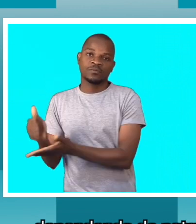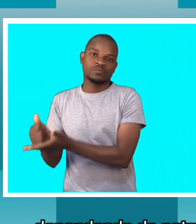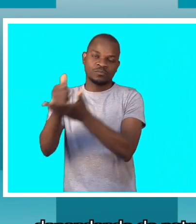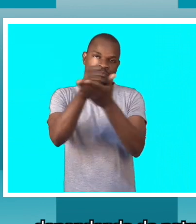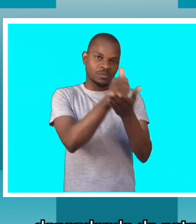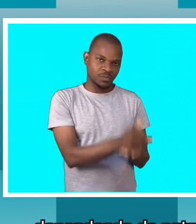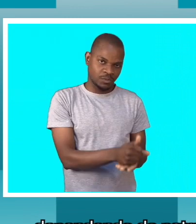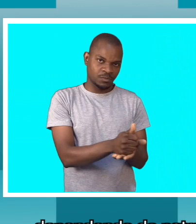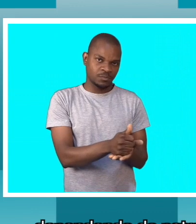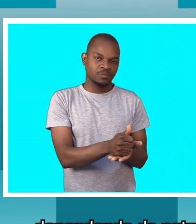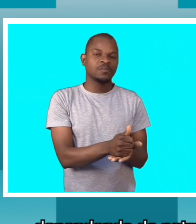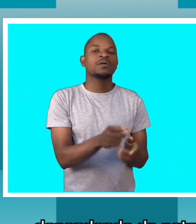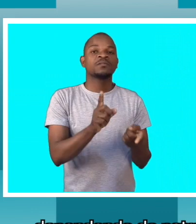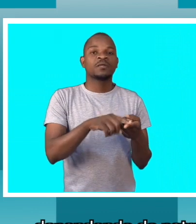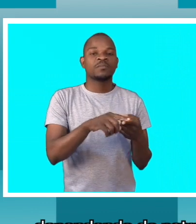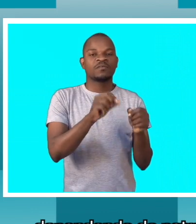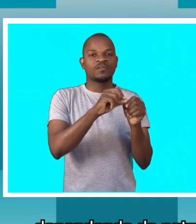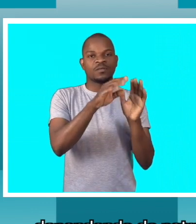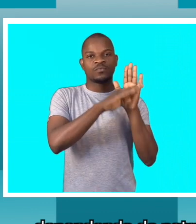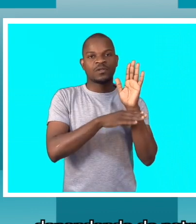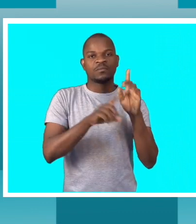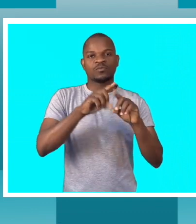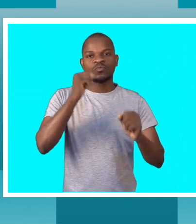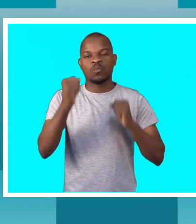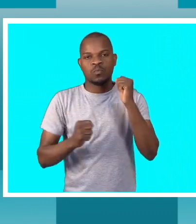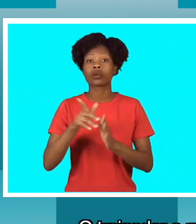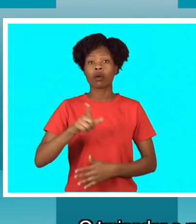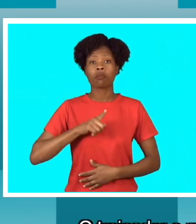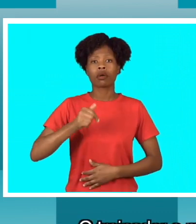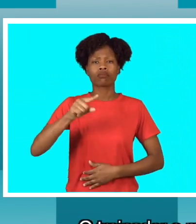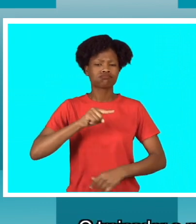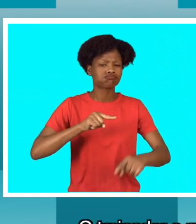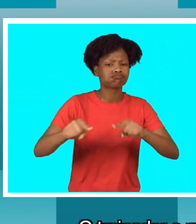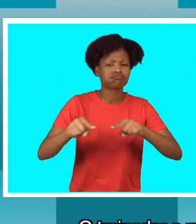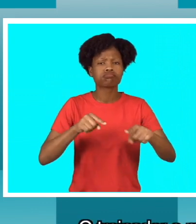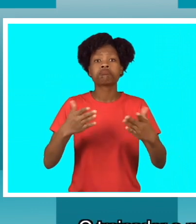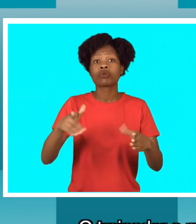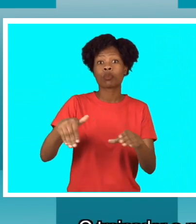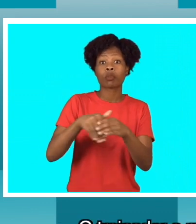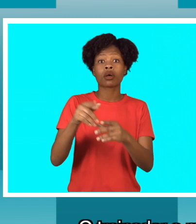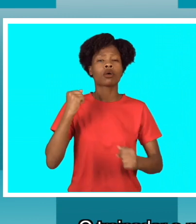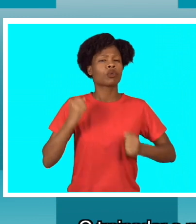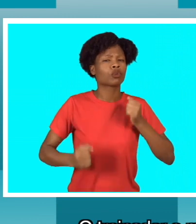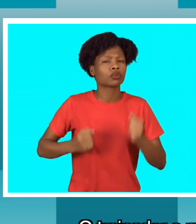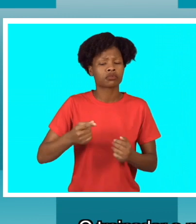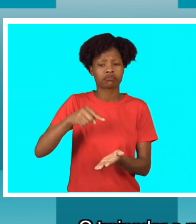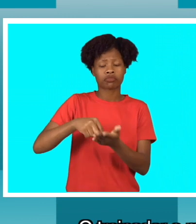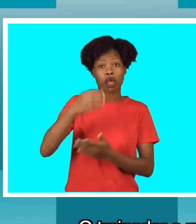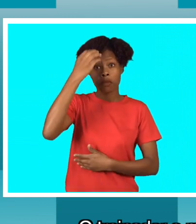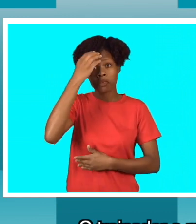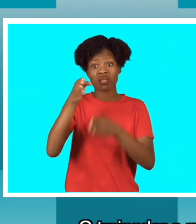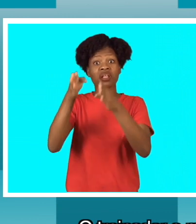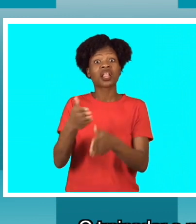dependendo das pessoas que fazem o programa de atletismo. O treinador e membro da Comissão Técnica de